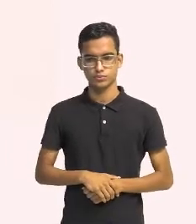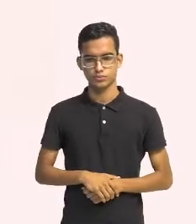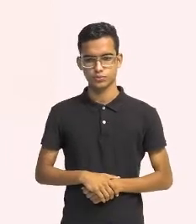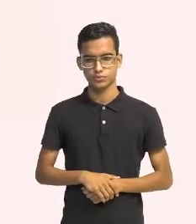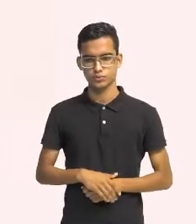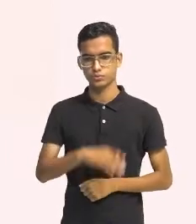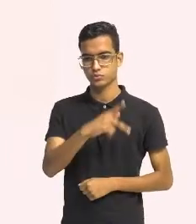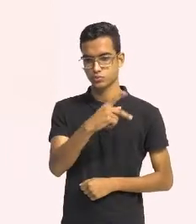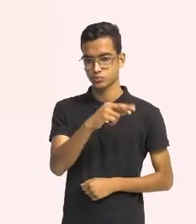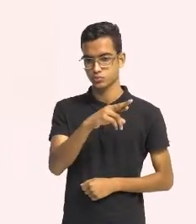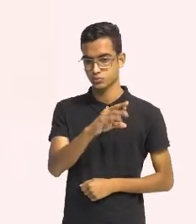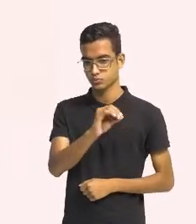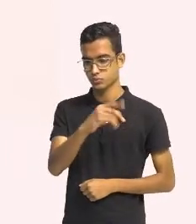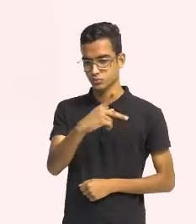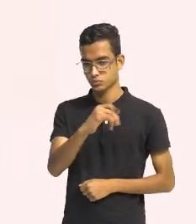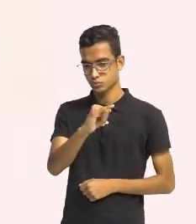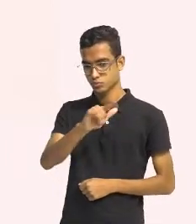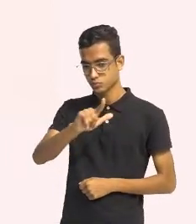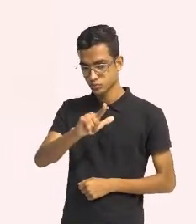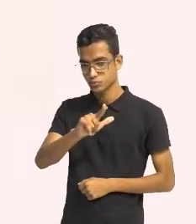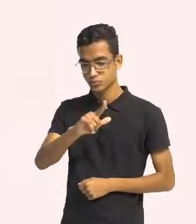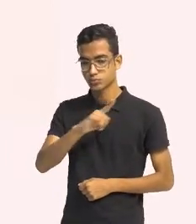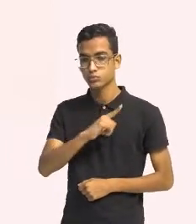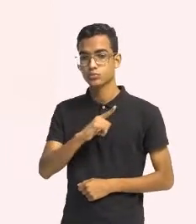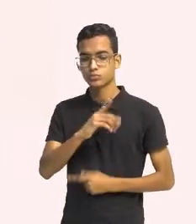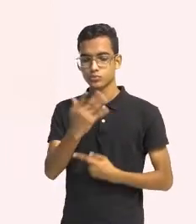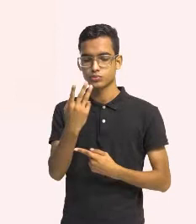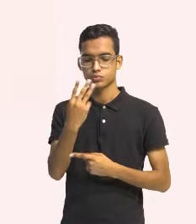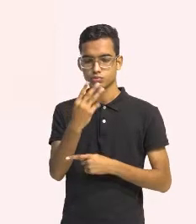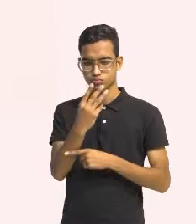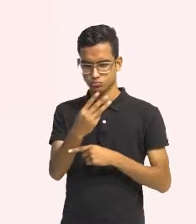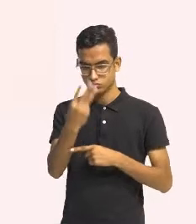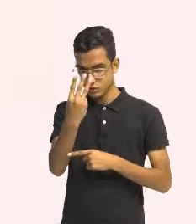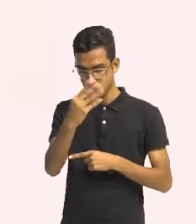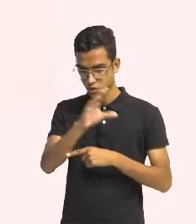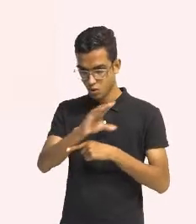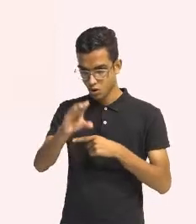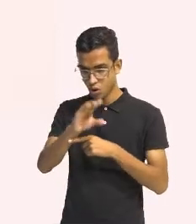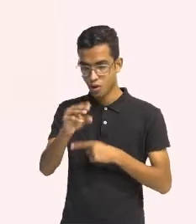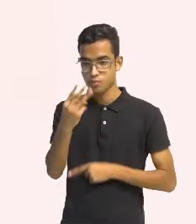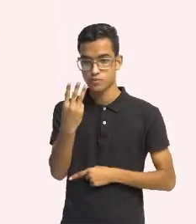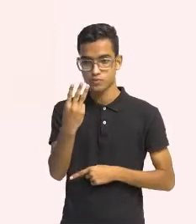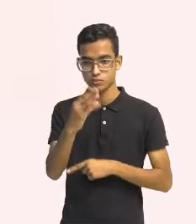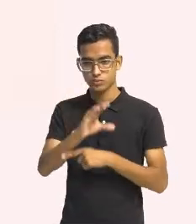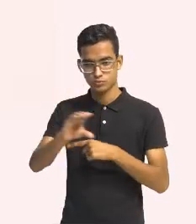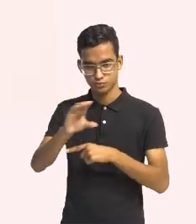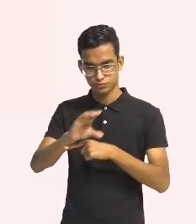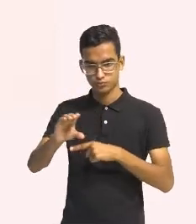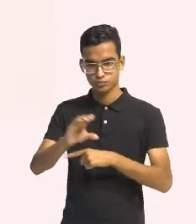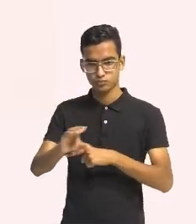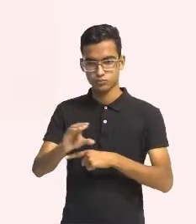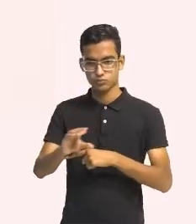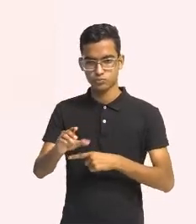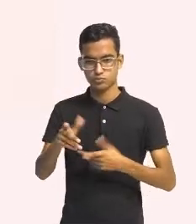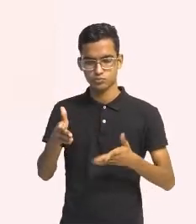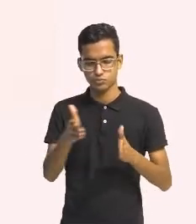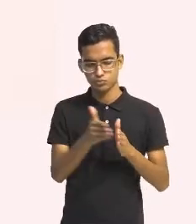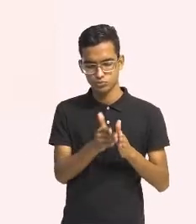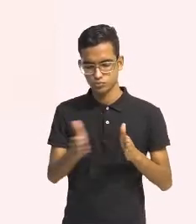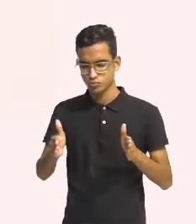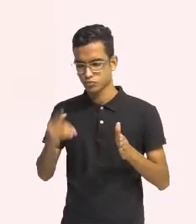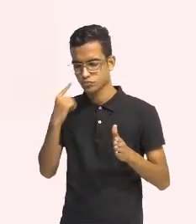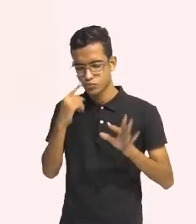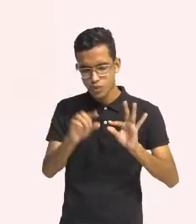O propil tem 3 carbonos, tá? De forma linear, como você vê